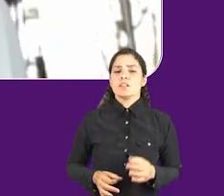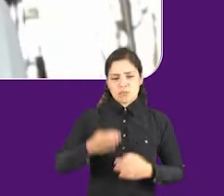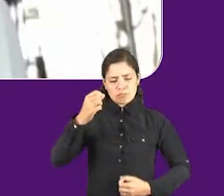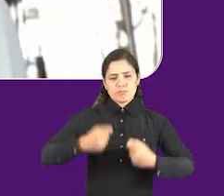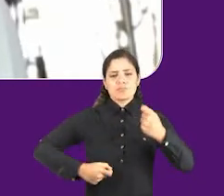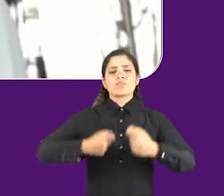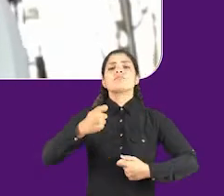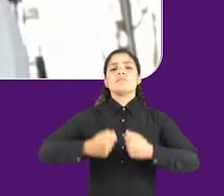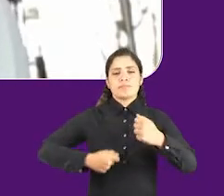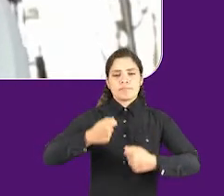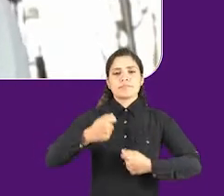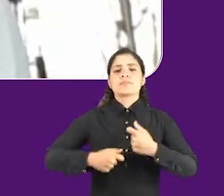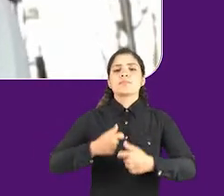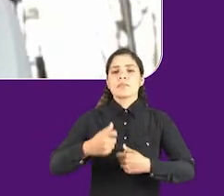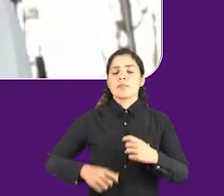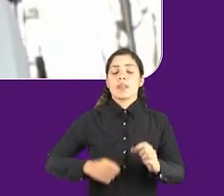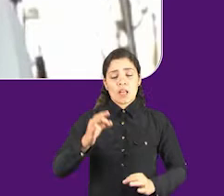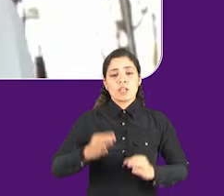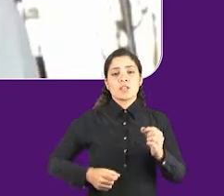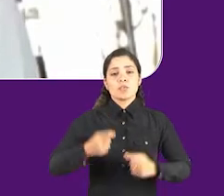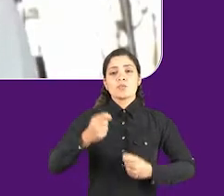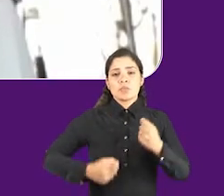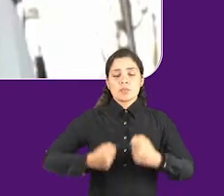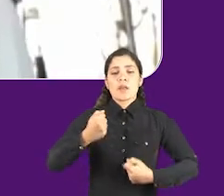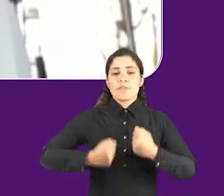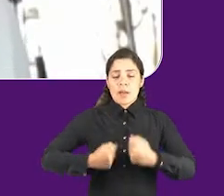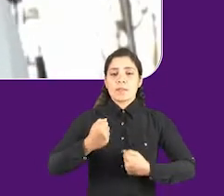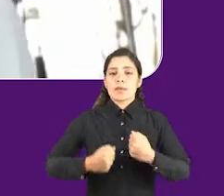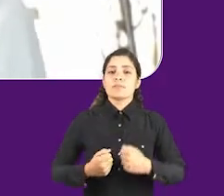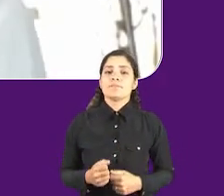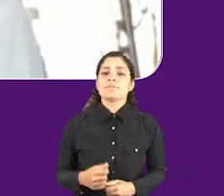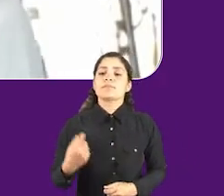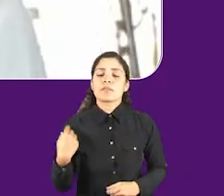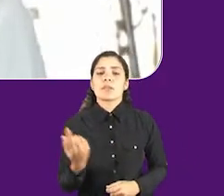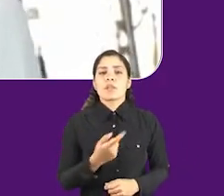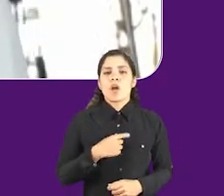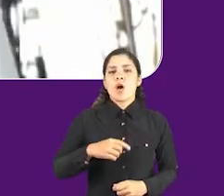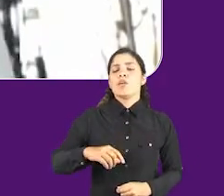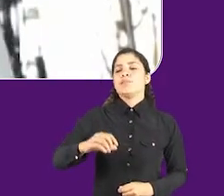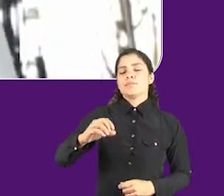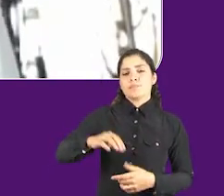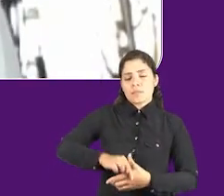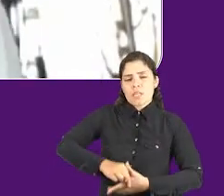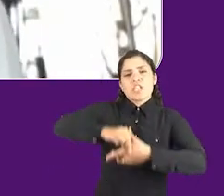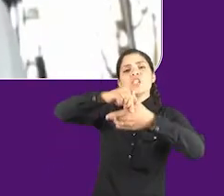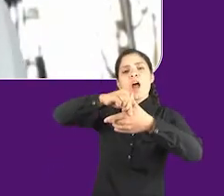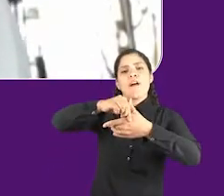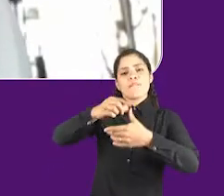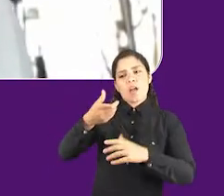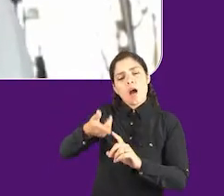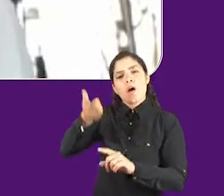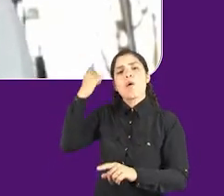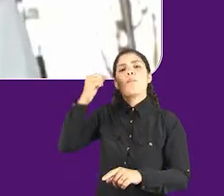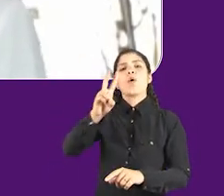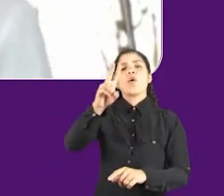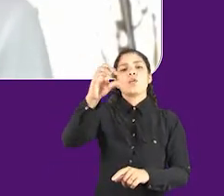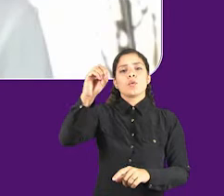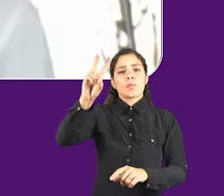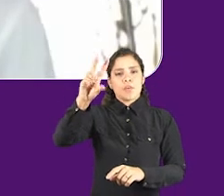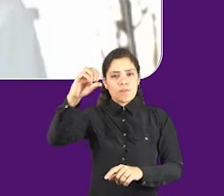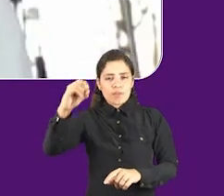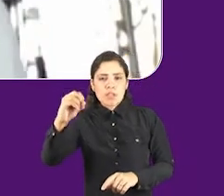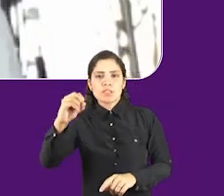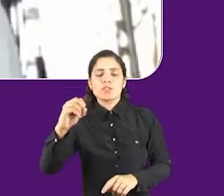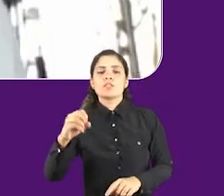Senhor passado de chegar a neutralidade calor em 2050 então tivemos a última útil